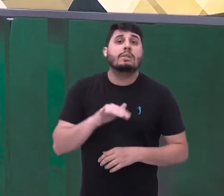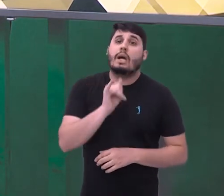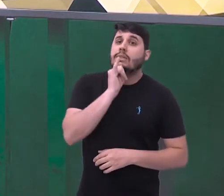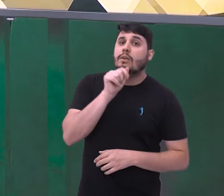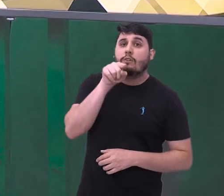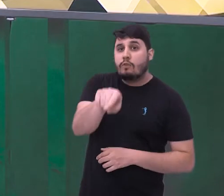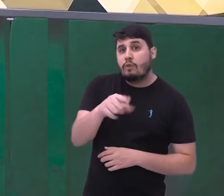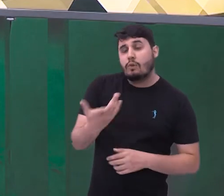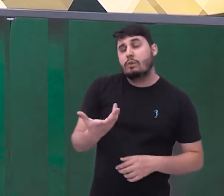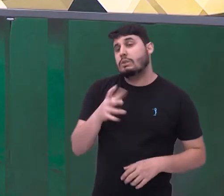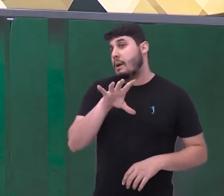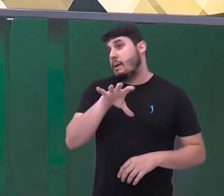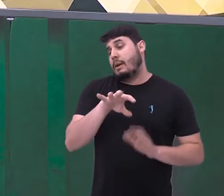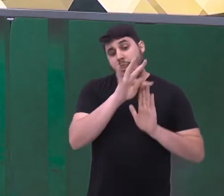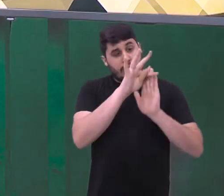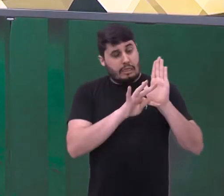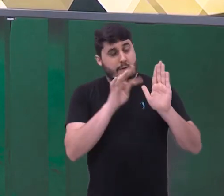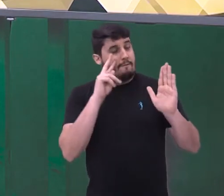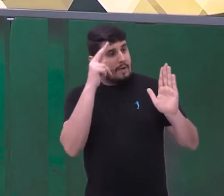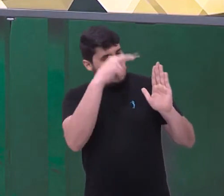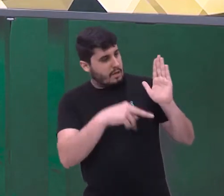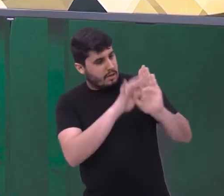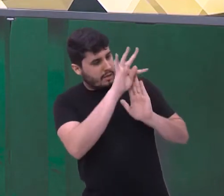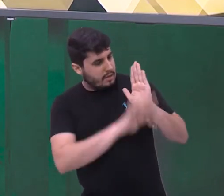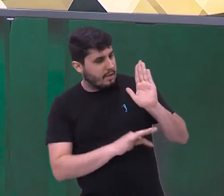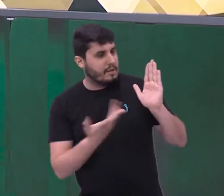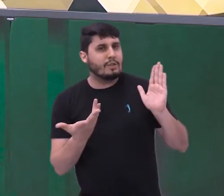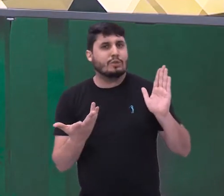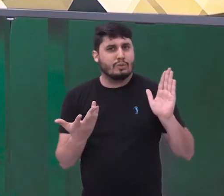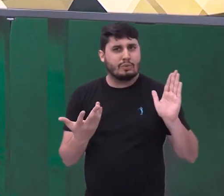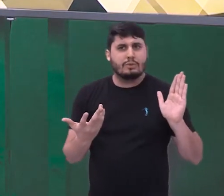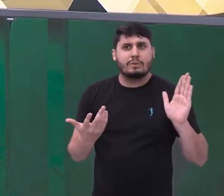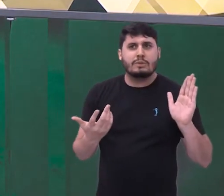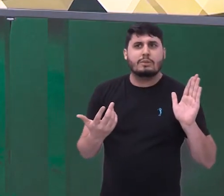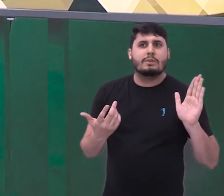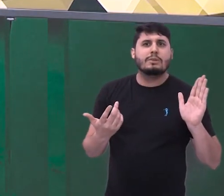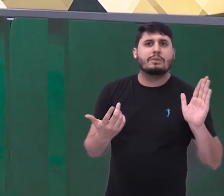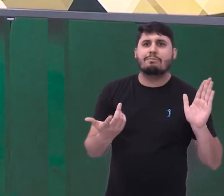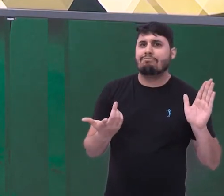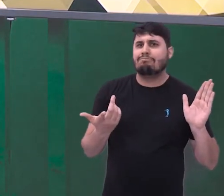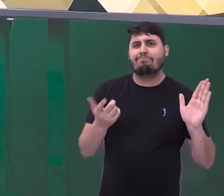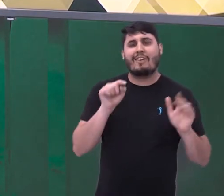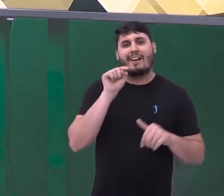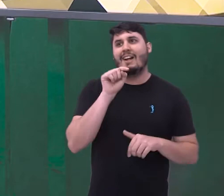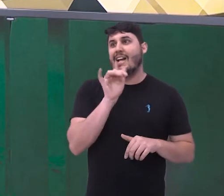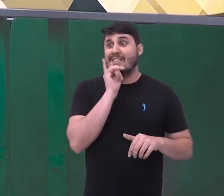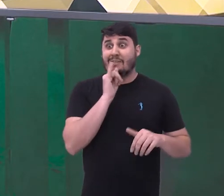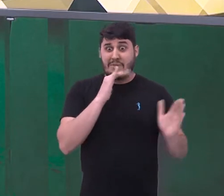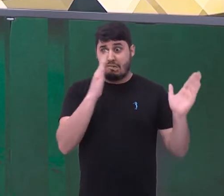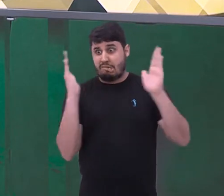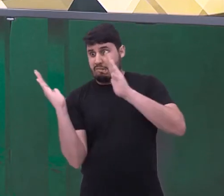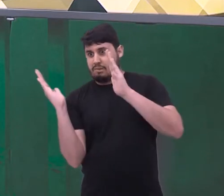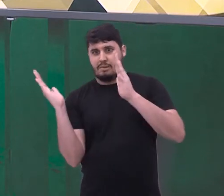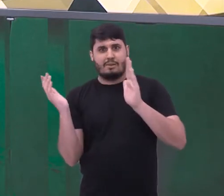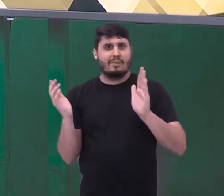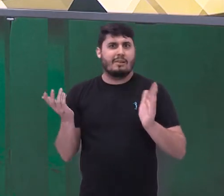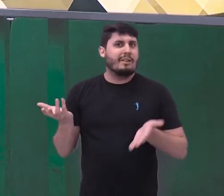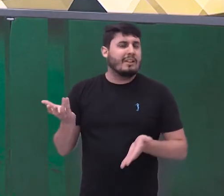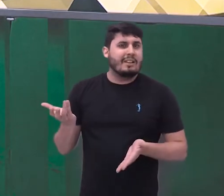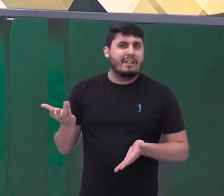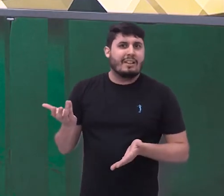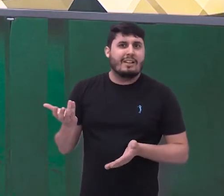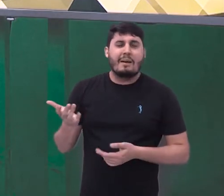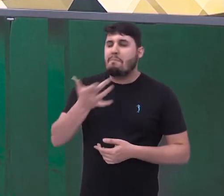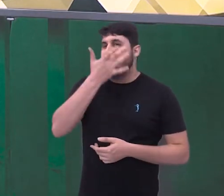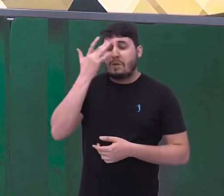ficha de redação com 30 linhas e escrever ao lado. E tchau, no outro ano você volta. Não sabe mais o